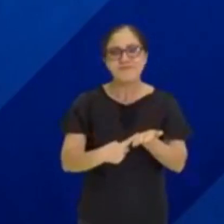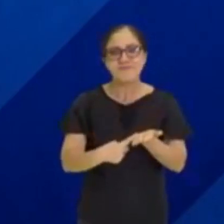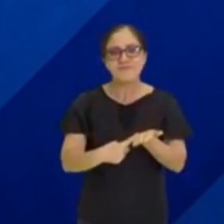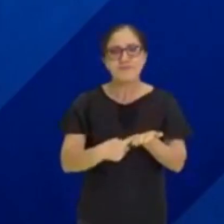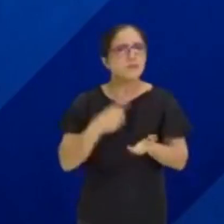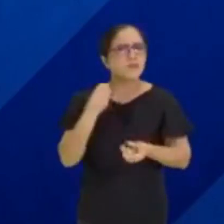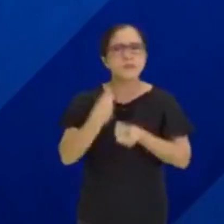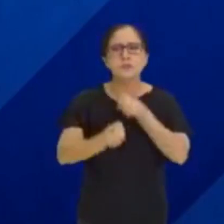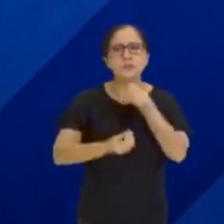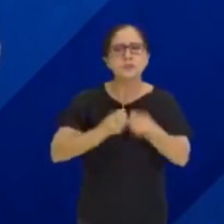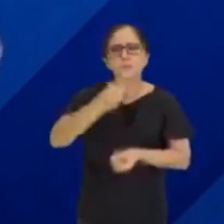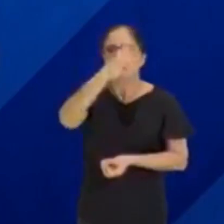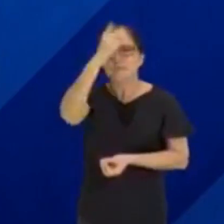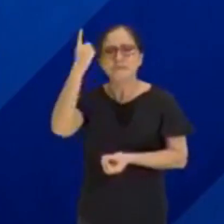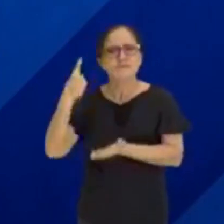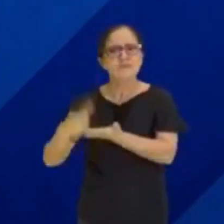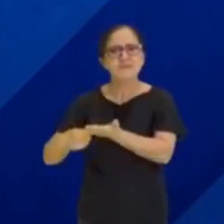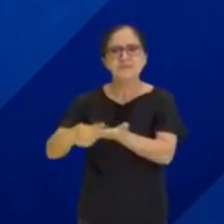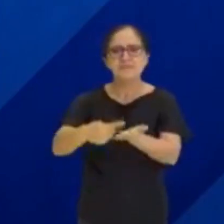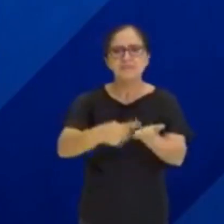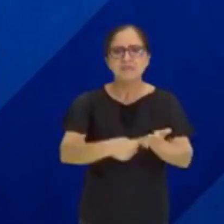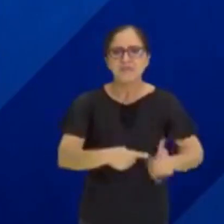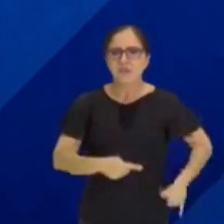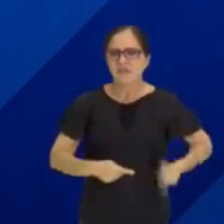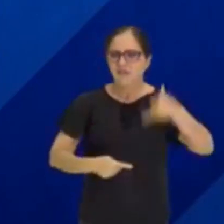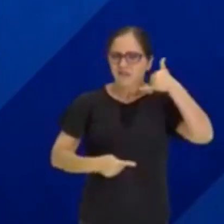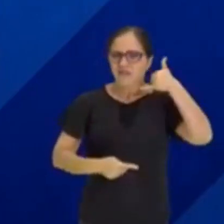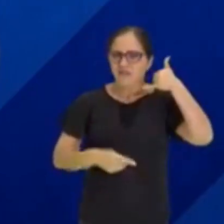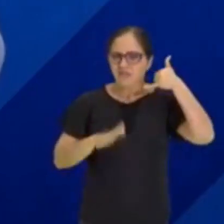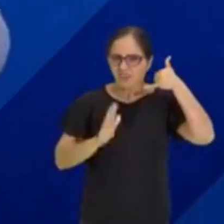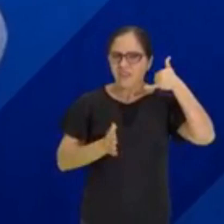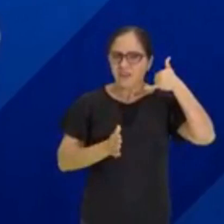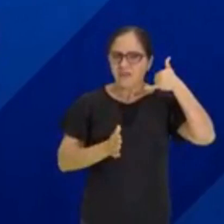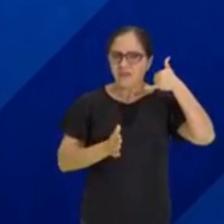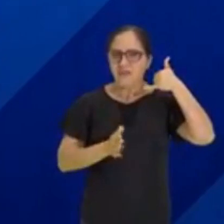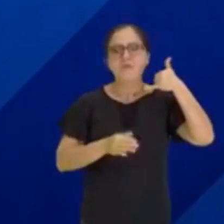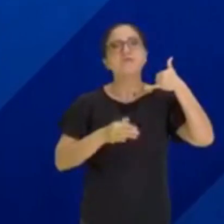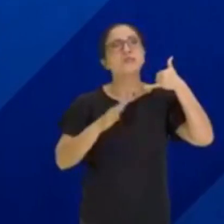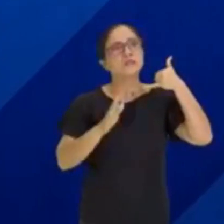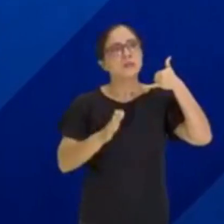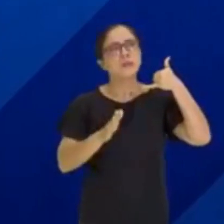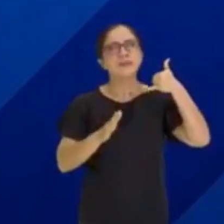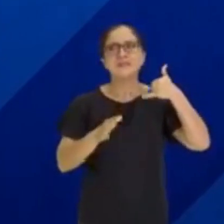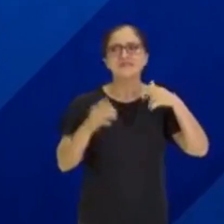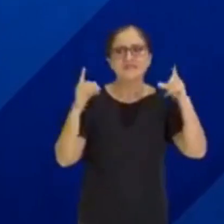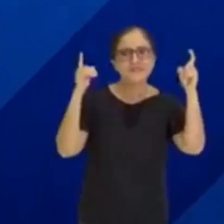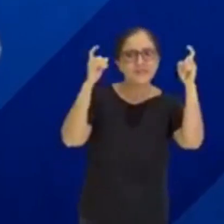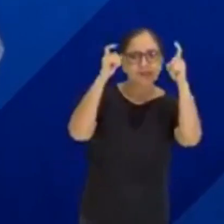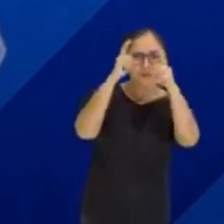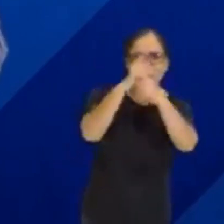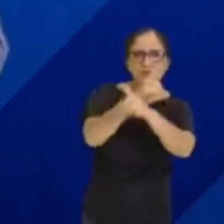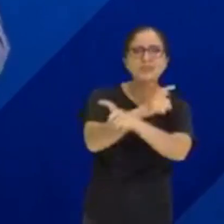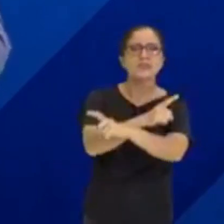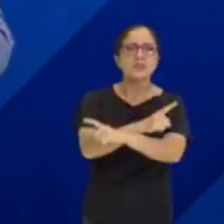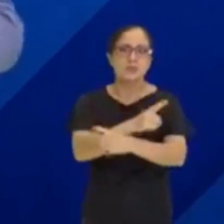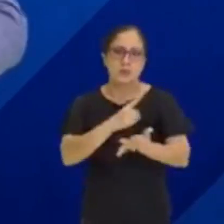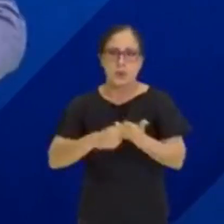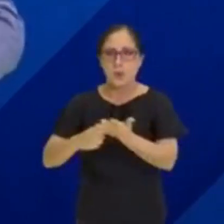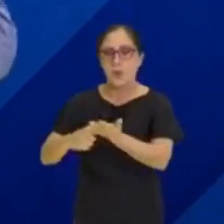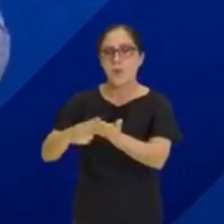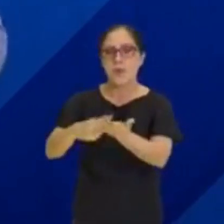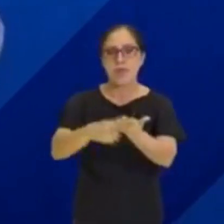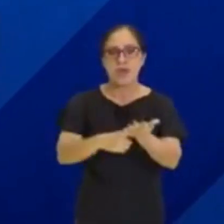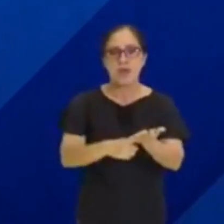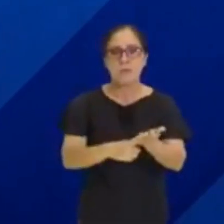poder combinar? O telefone já existia? Já. Mas ficaria muito mais difícil de as pessoas combinarem. Porque